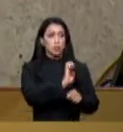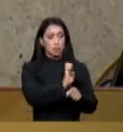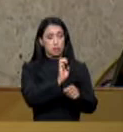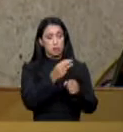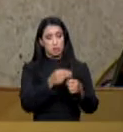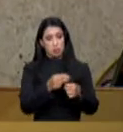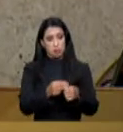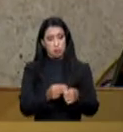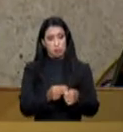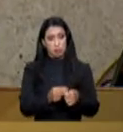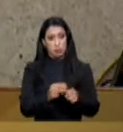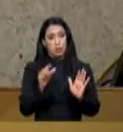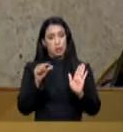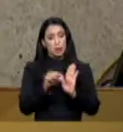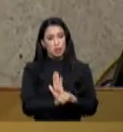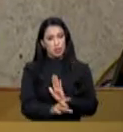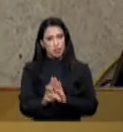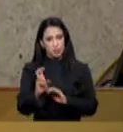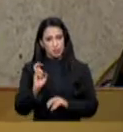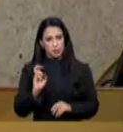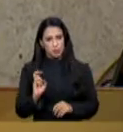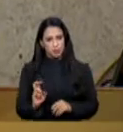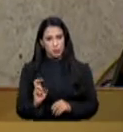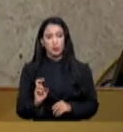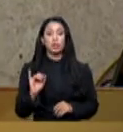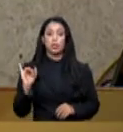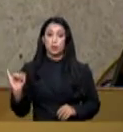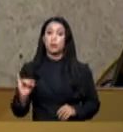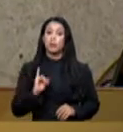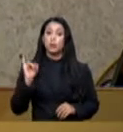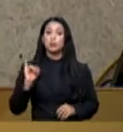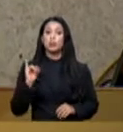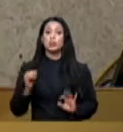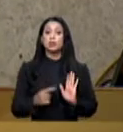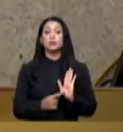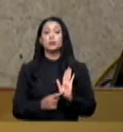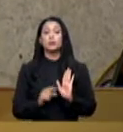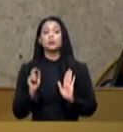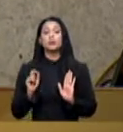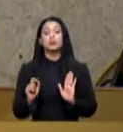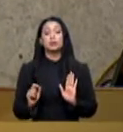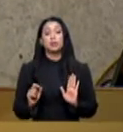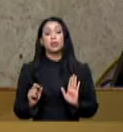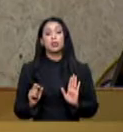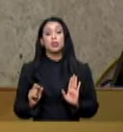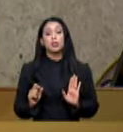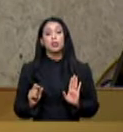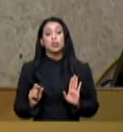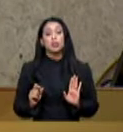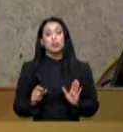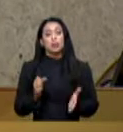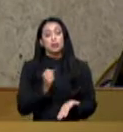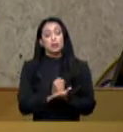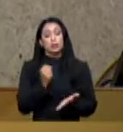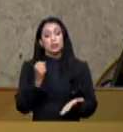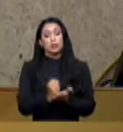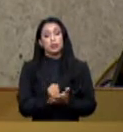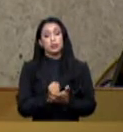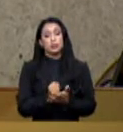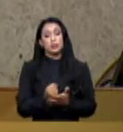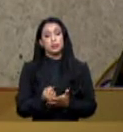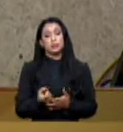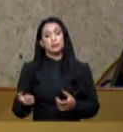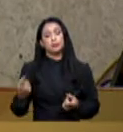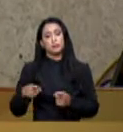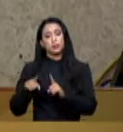entidades. O parágrafo 5º, é importante destacar, mediante previsão do contrato de consórcio público